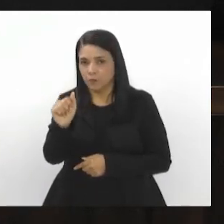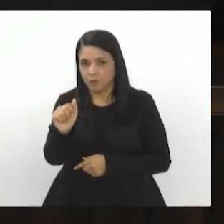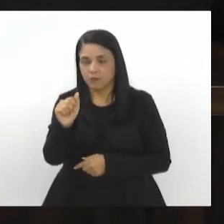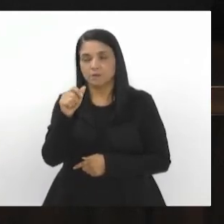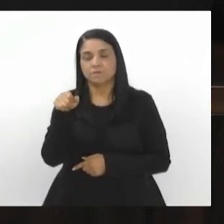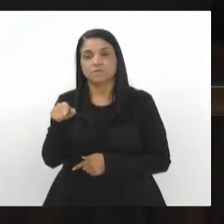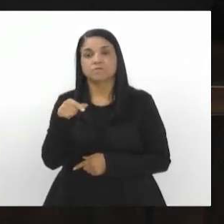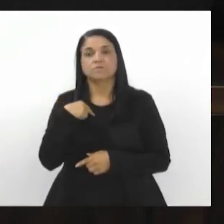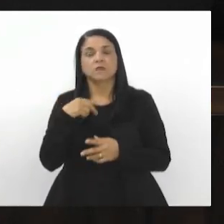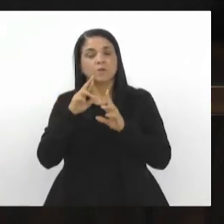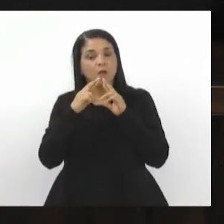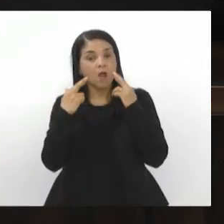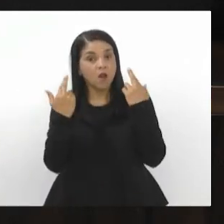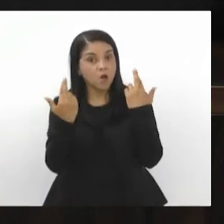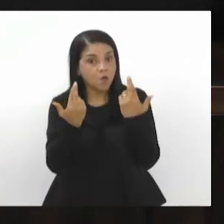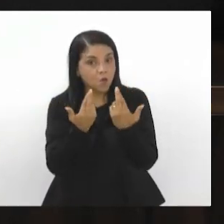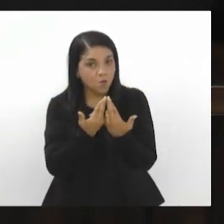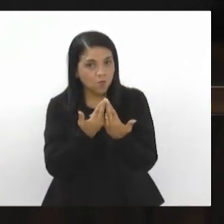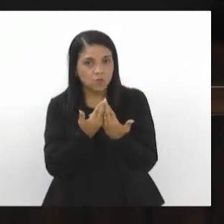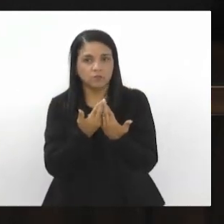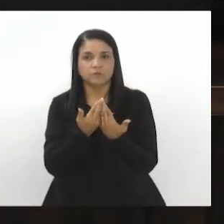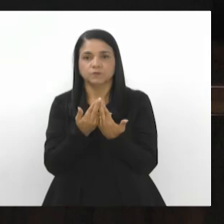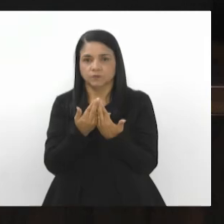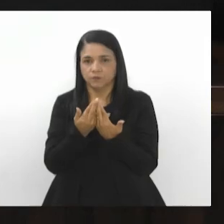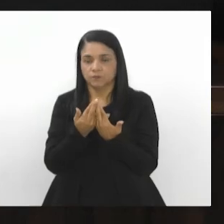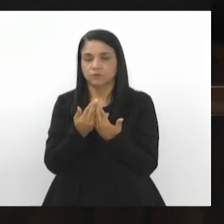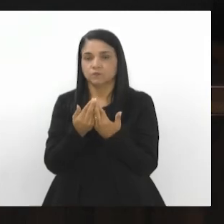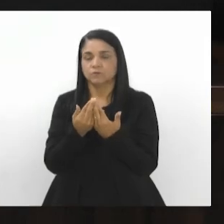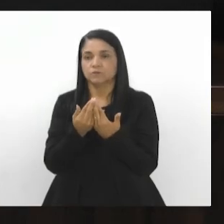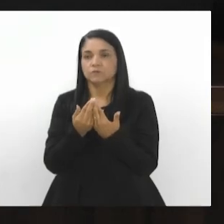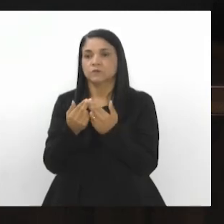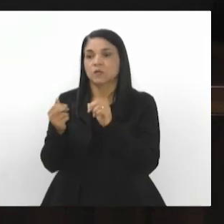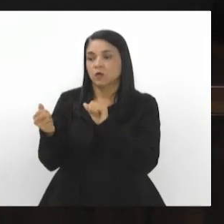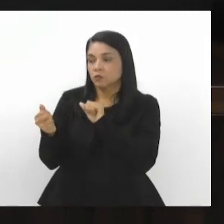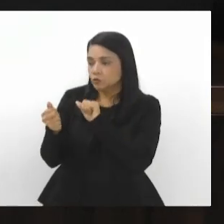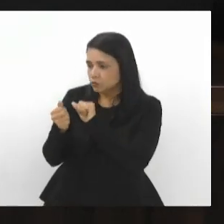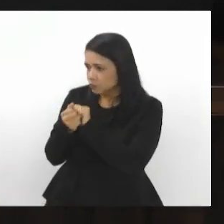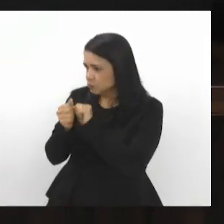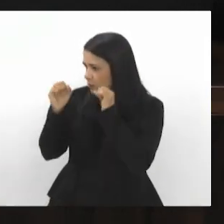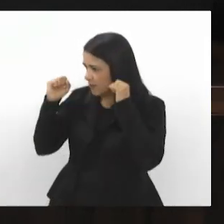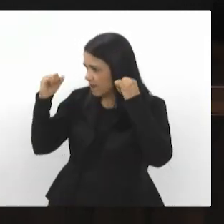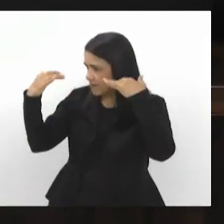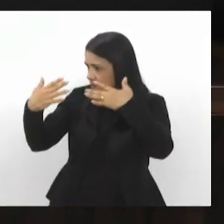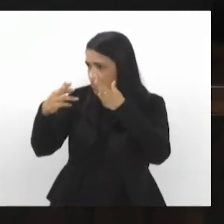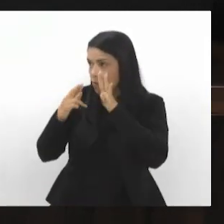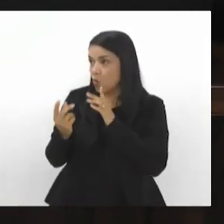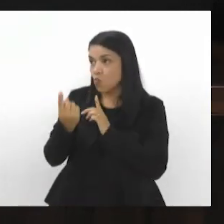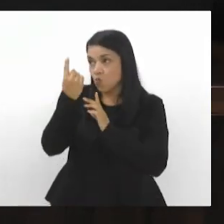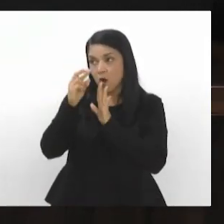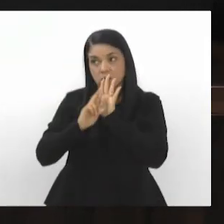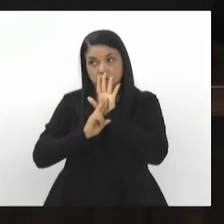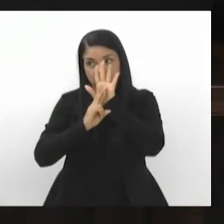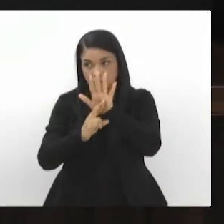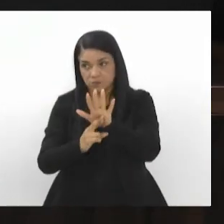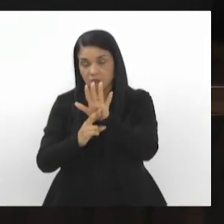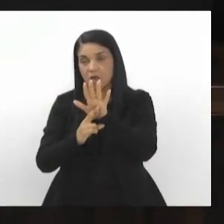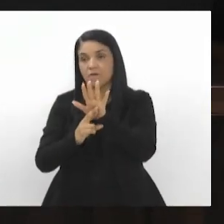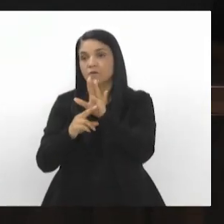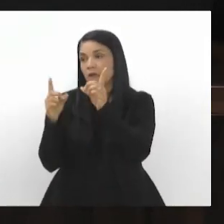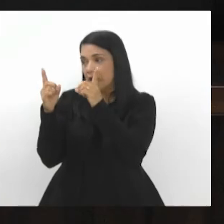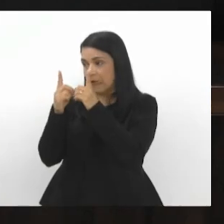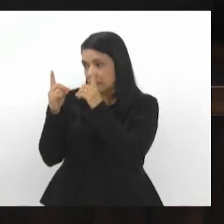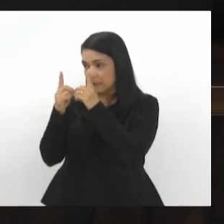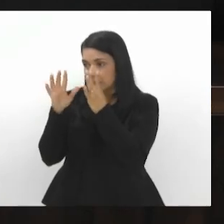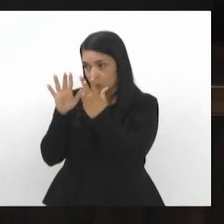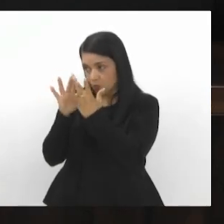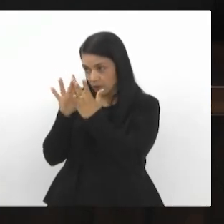consensual. Se você puder atender a galeria junto com a deputada Marta, te agradeço. E se a gente não conseguir realmente,